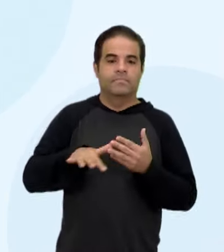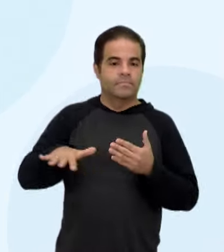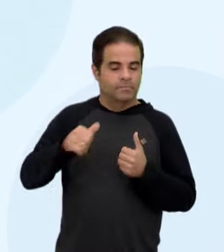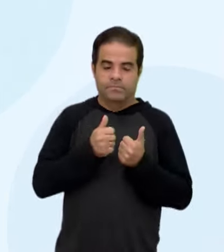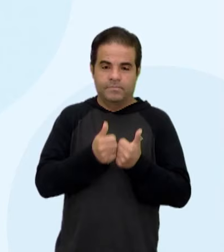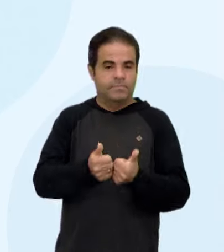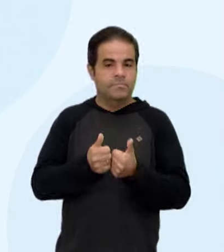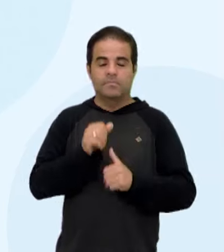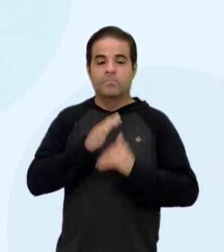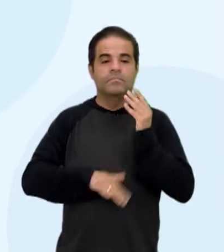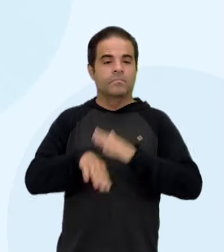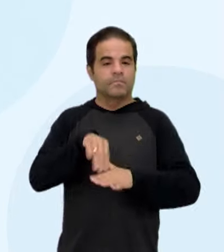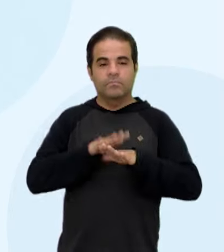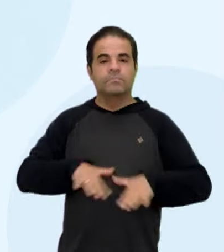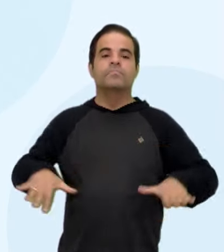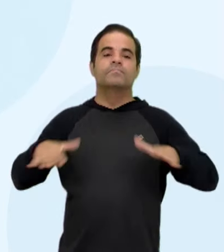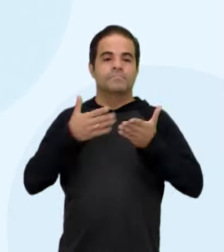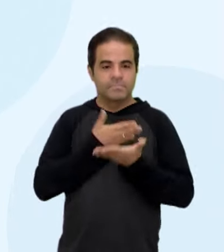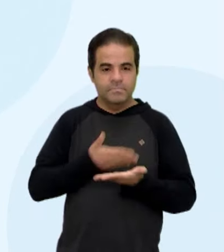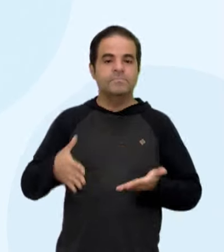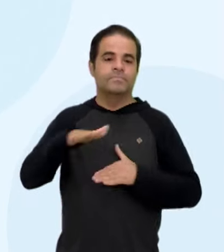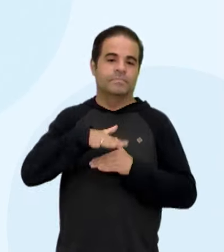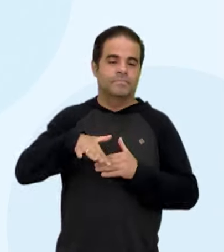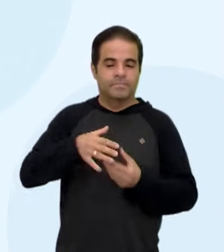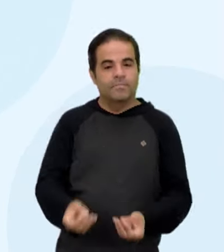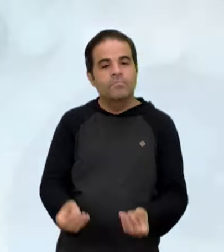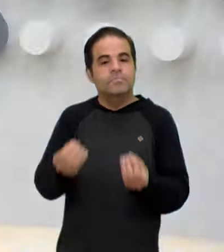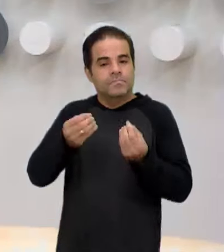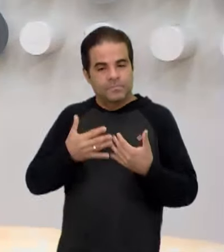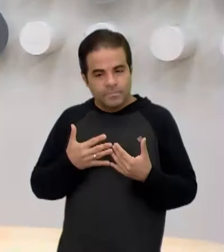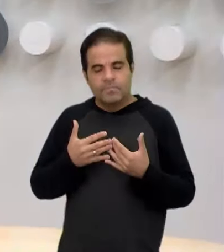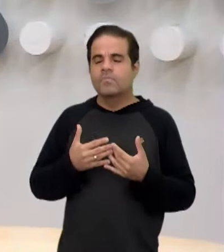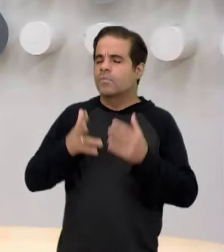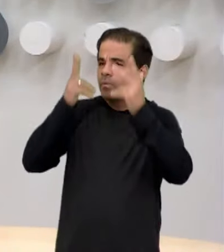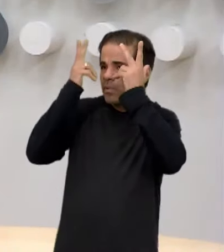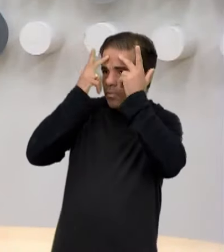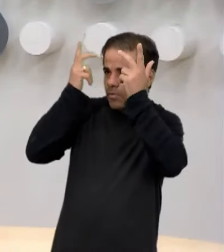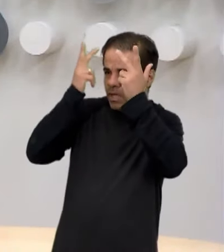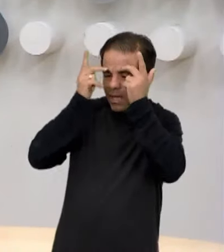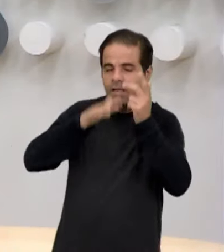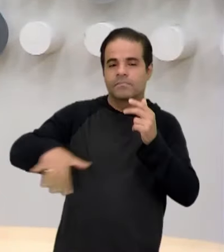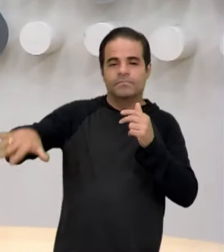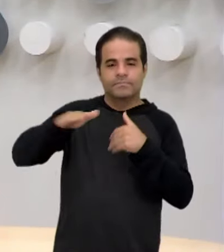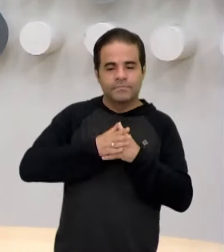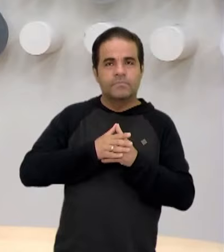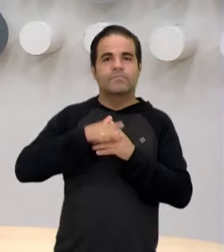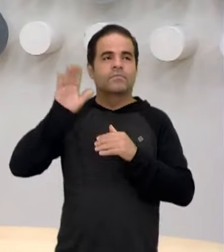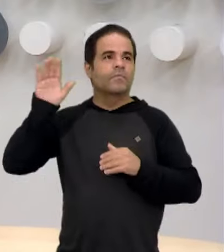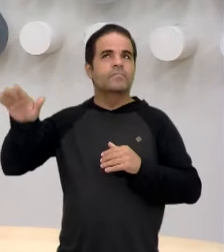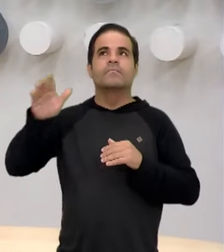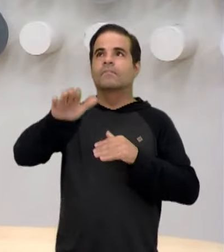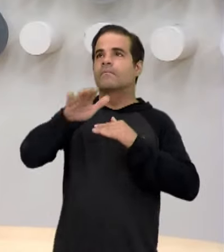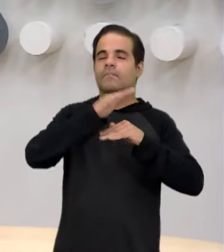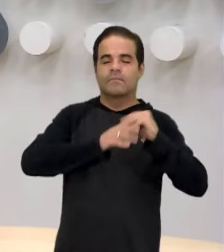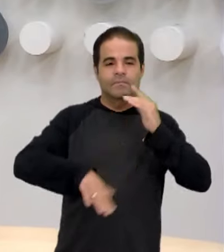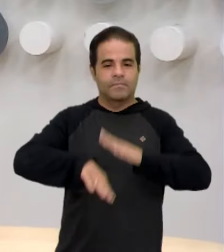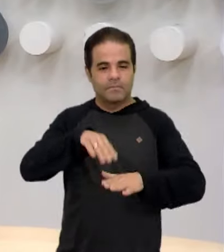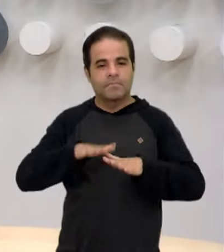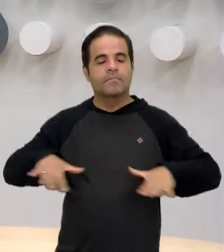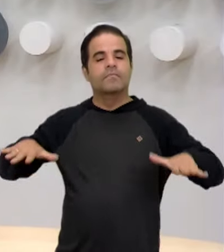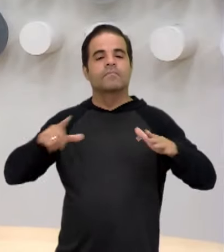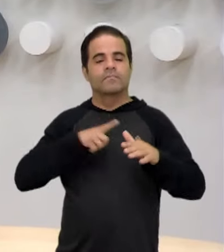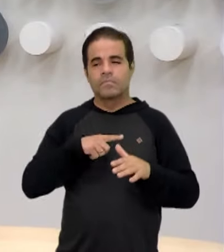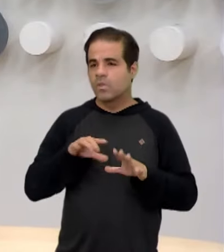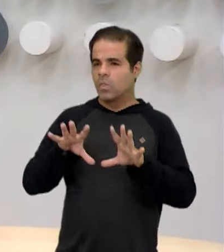de paisagismo. Então, paisagem natural, natureza crua, intocada pelo ser